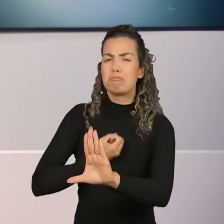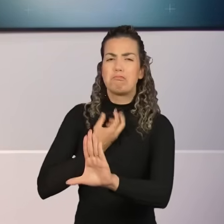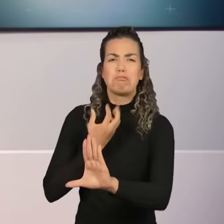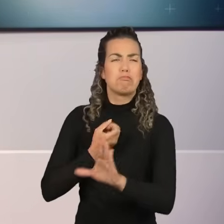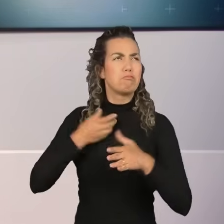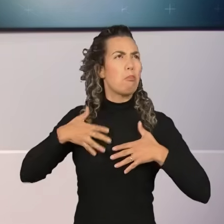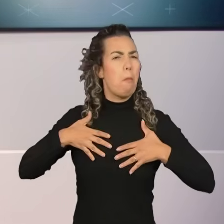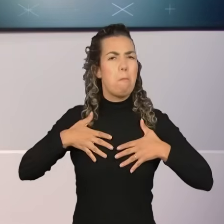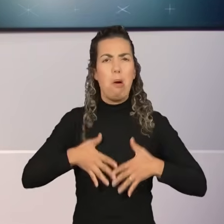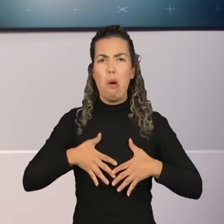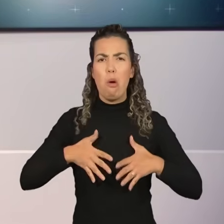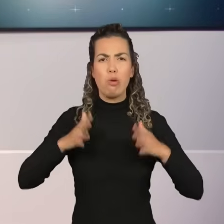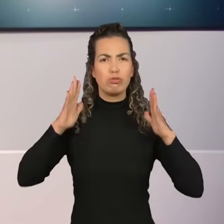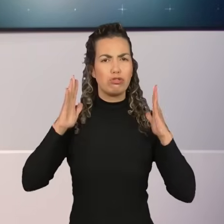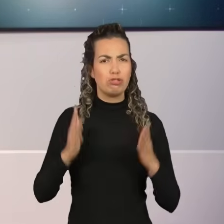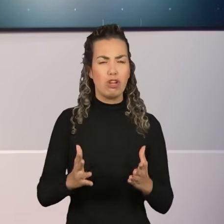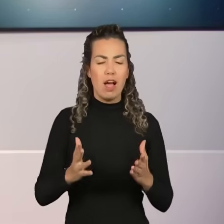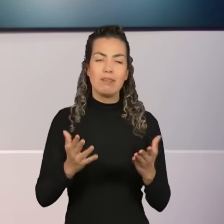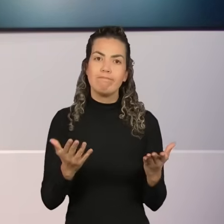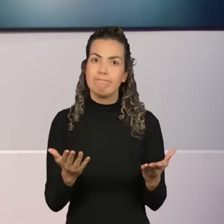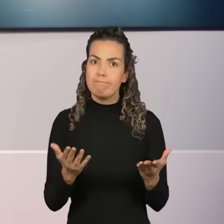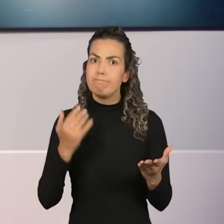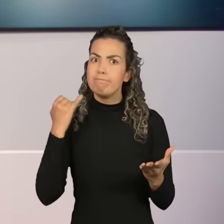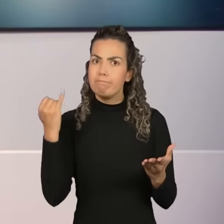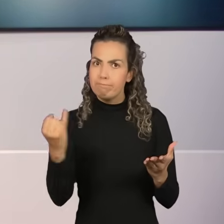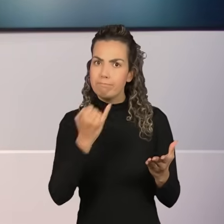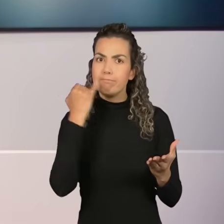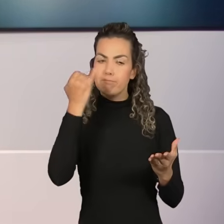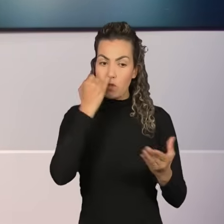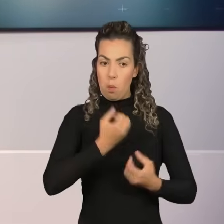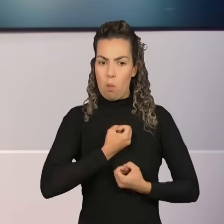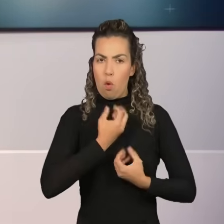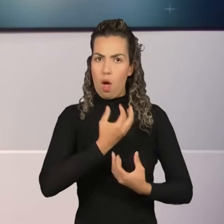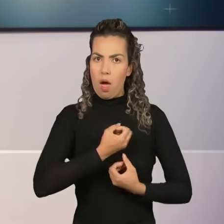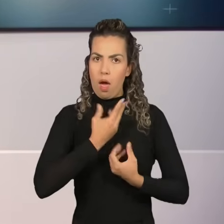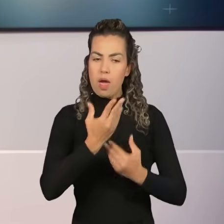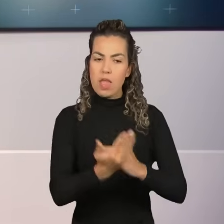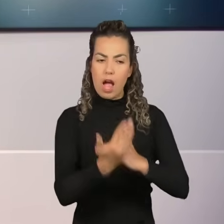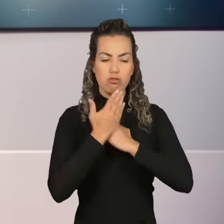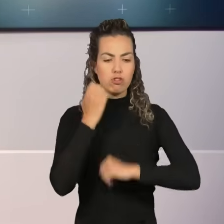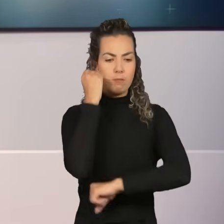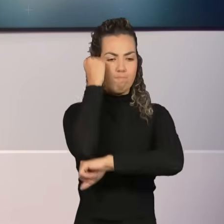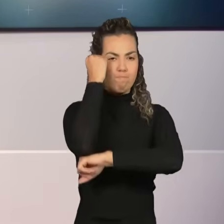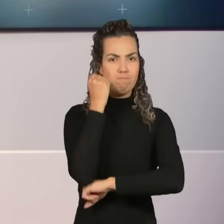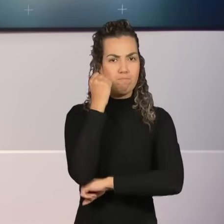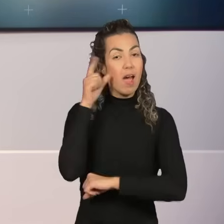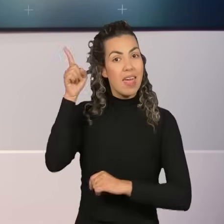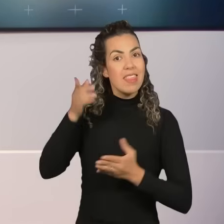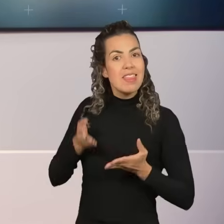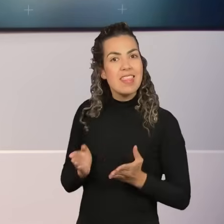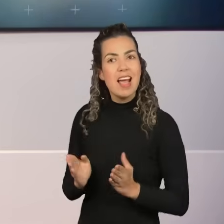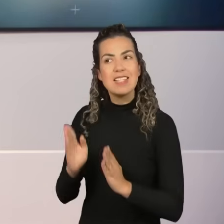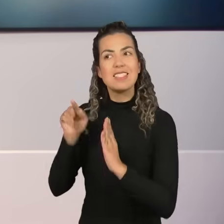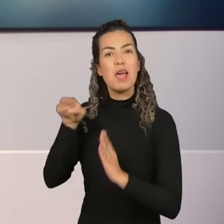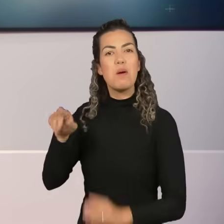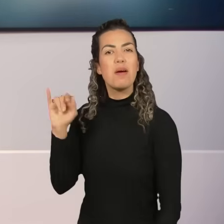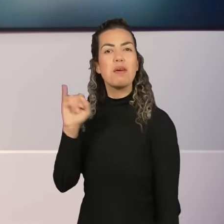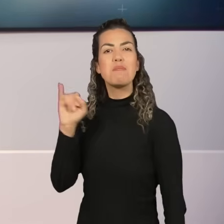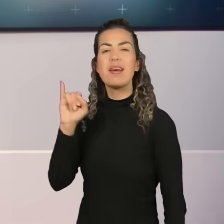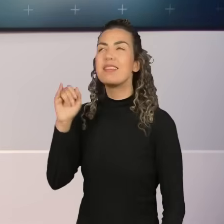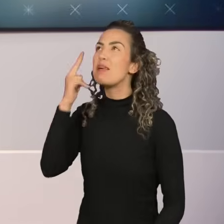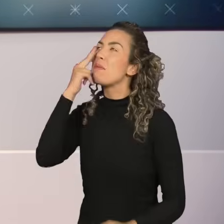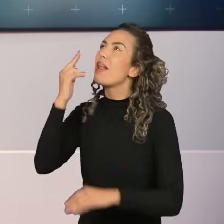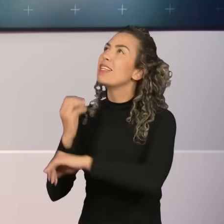vida é sempre urgente e o prazer um ato de resistência. Entre a luz de Ipanema, onde nasceu e cresceu, e